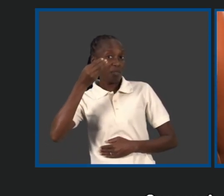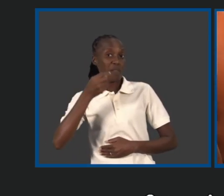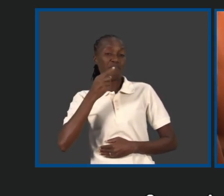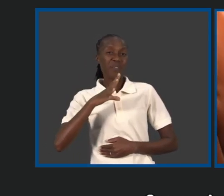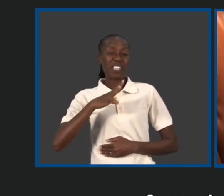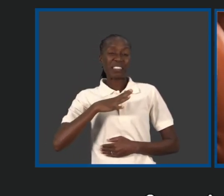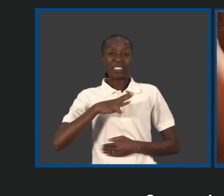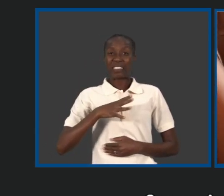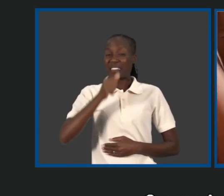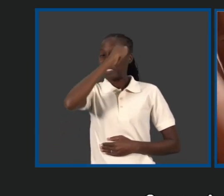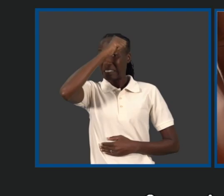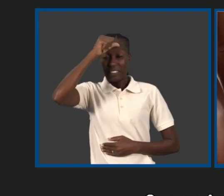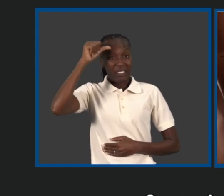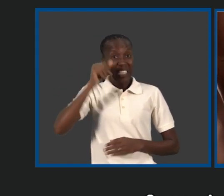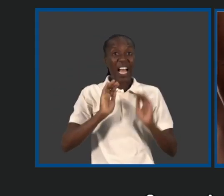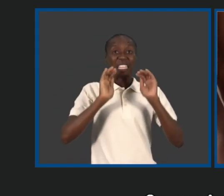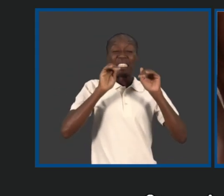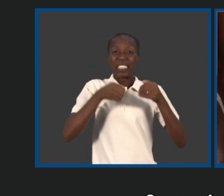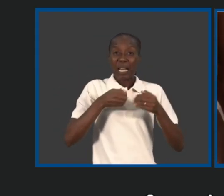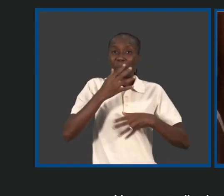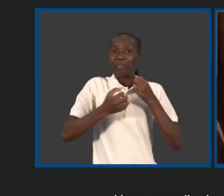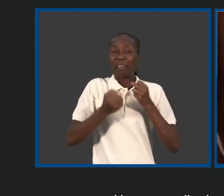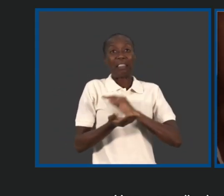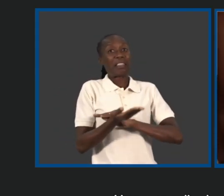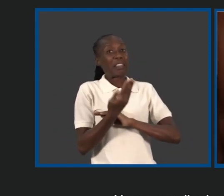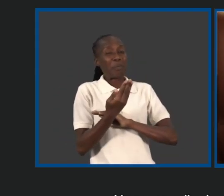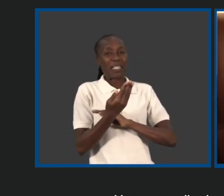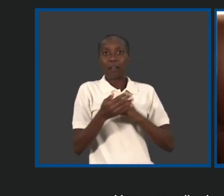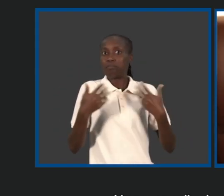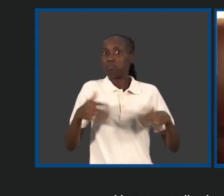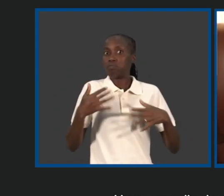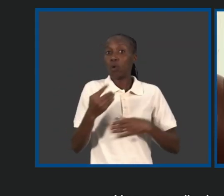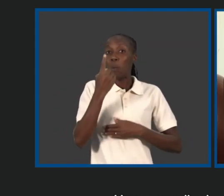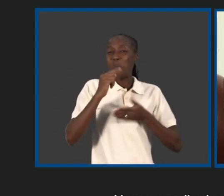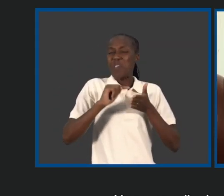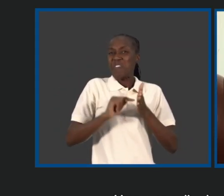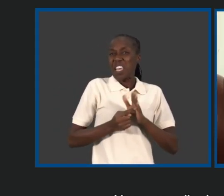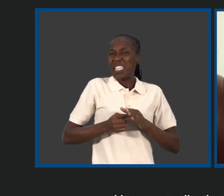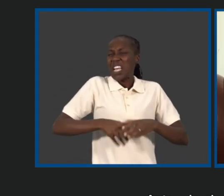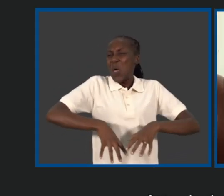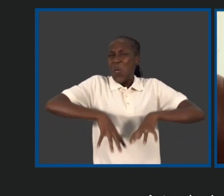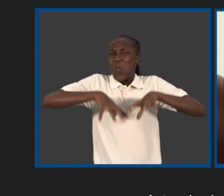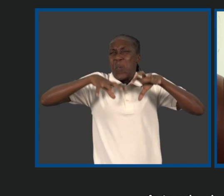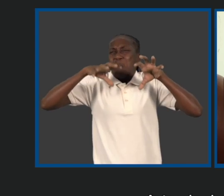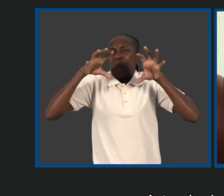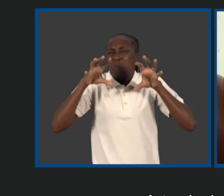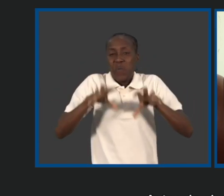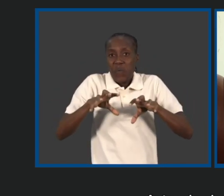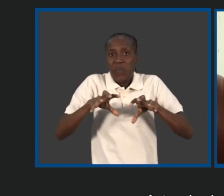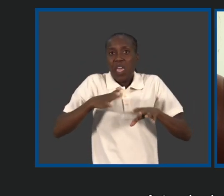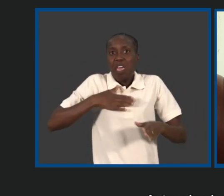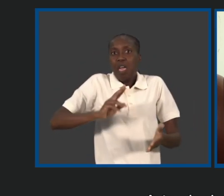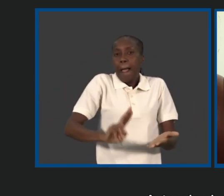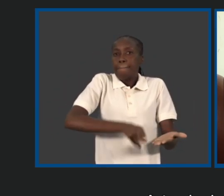chapas para carregar nas manhãs. Houve uma vez de muita chuva e eu caí com ela. Eu disse, antes que vou